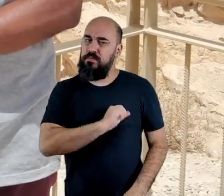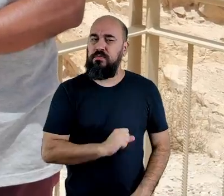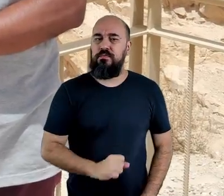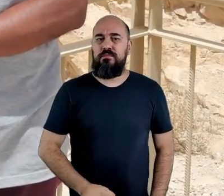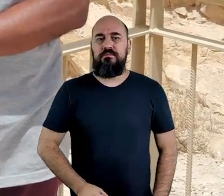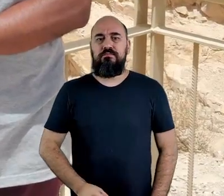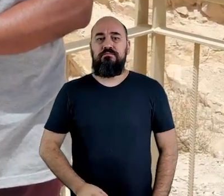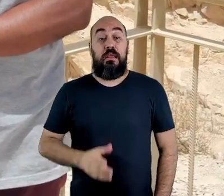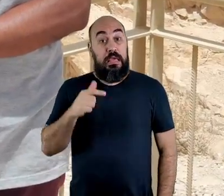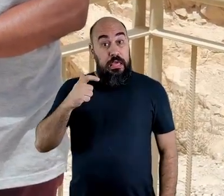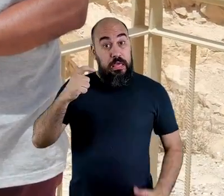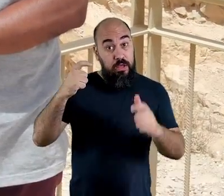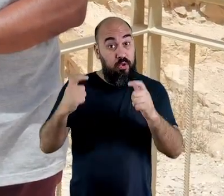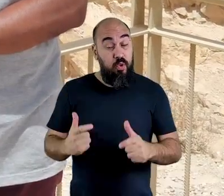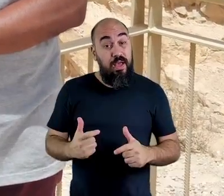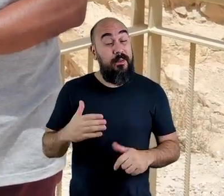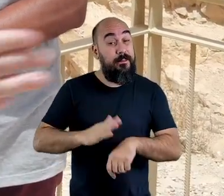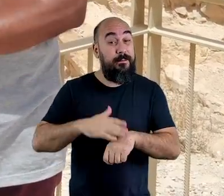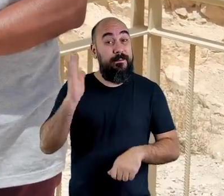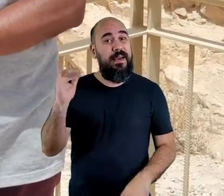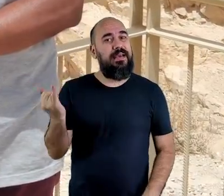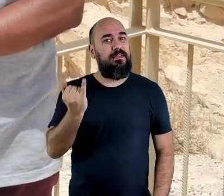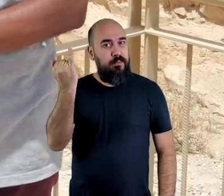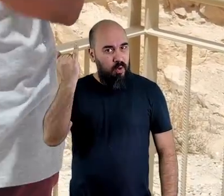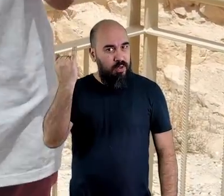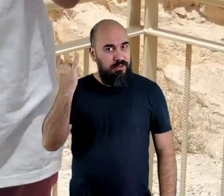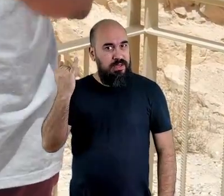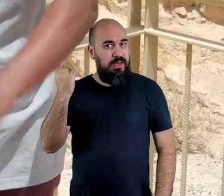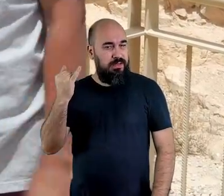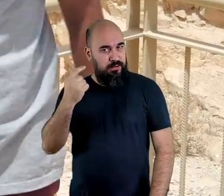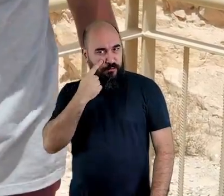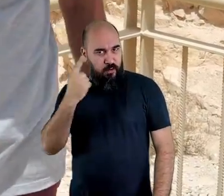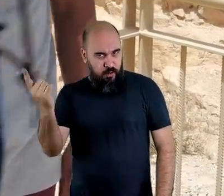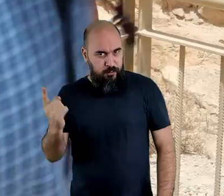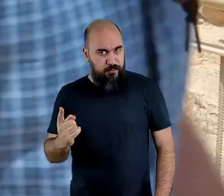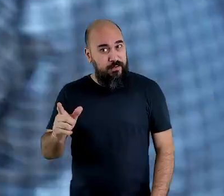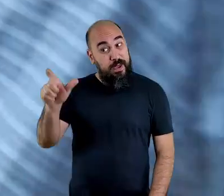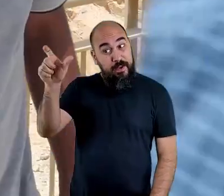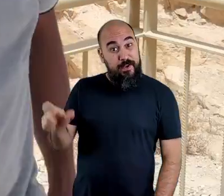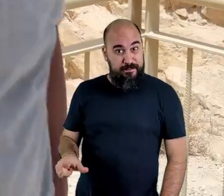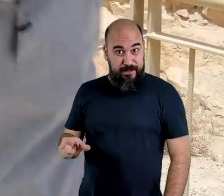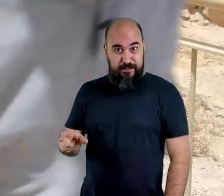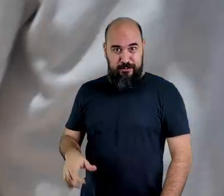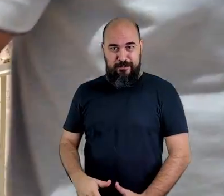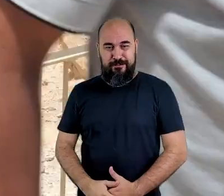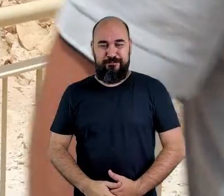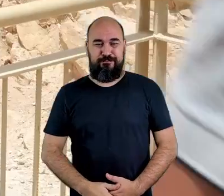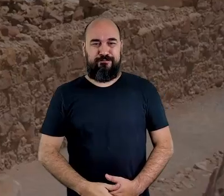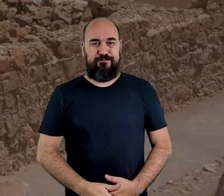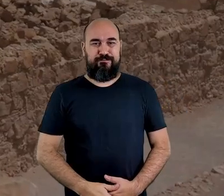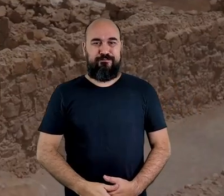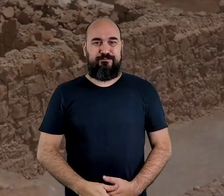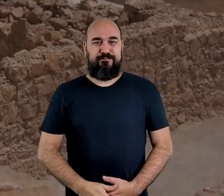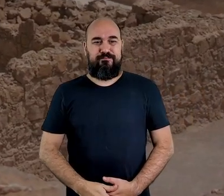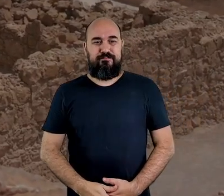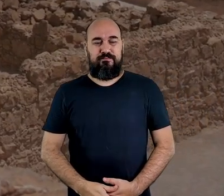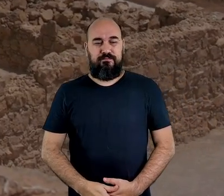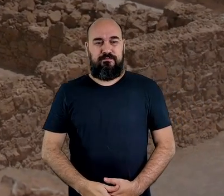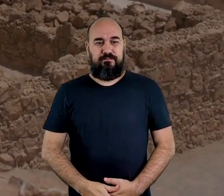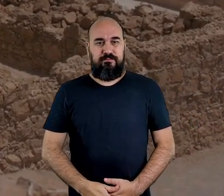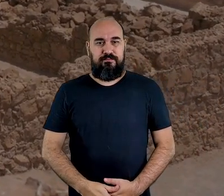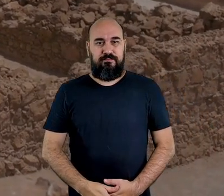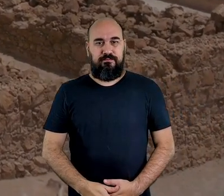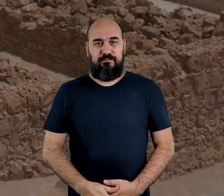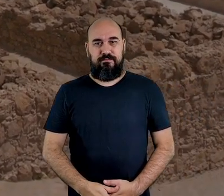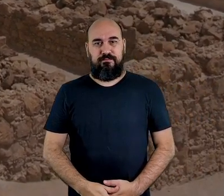estou falando do próprio Herodes. Então, venha comigo. Então vamos ver quem é essa pessoa.